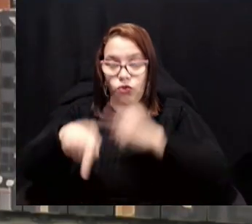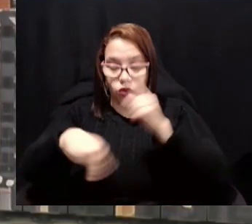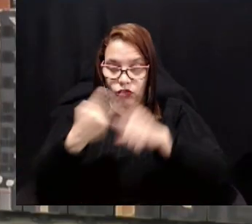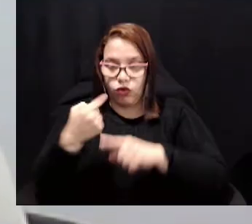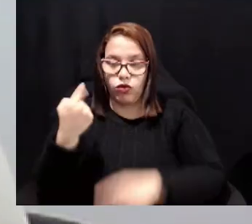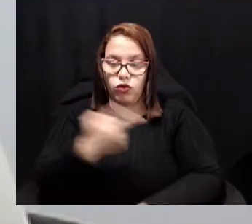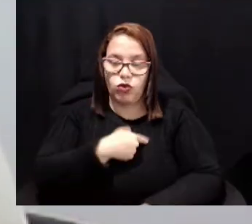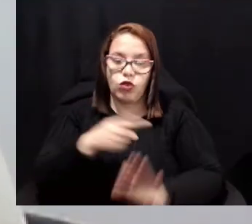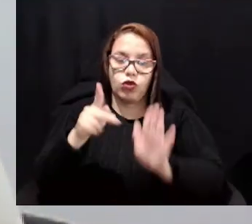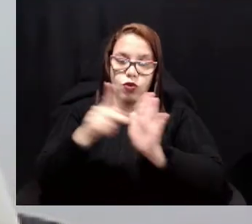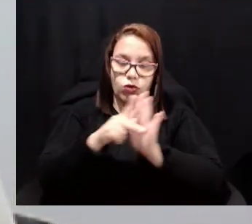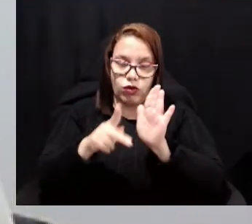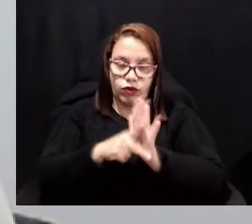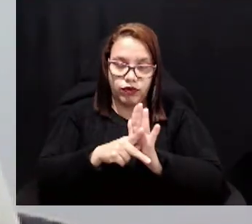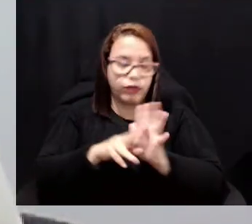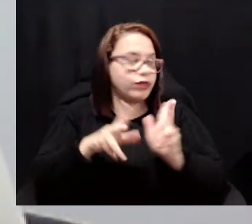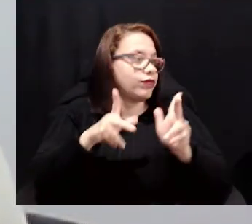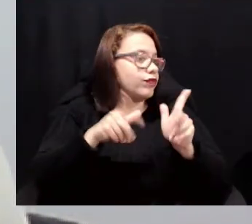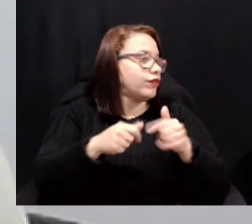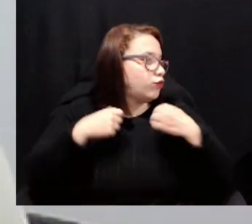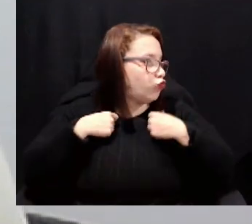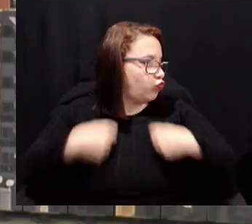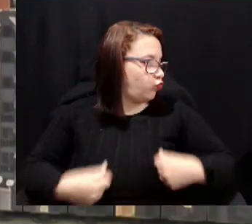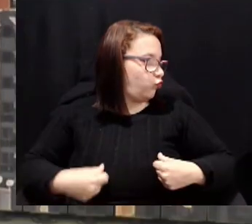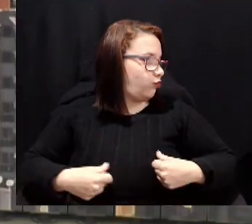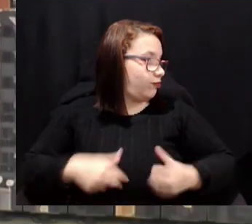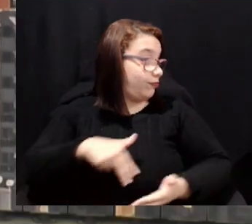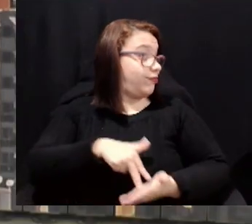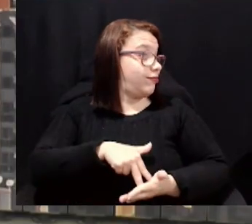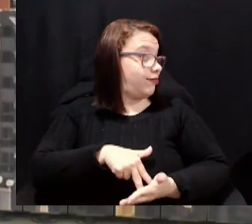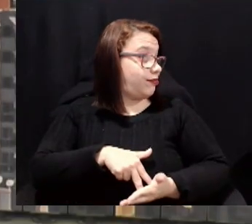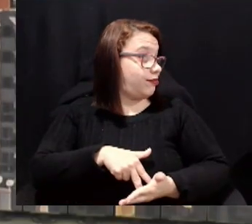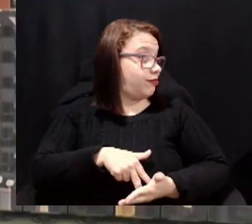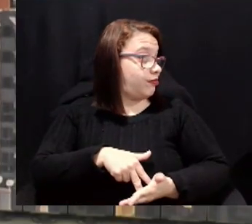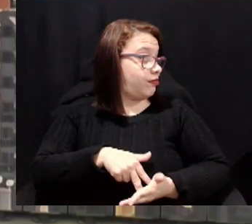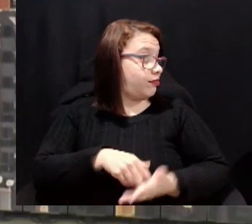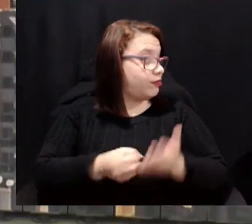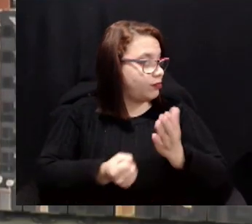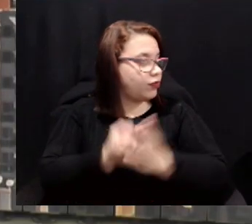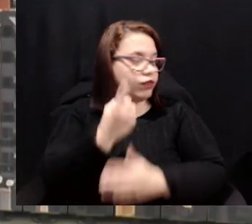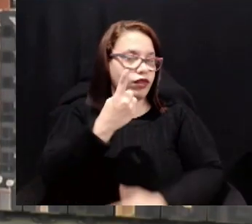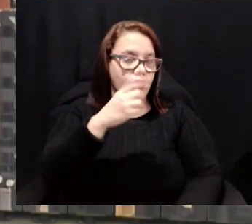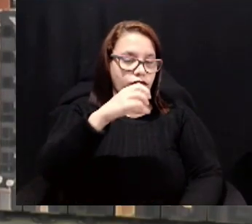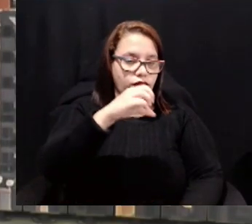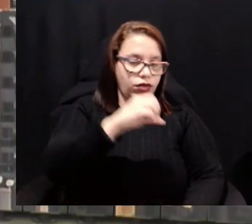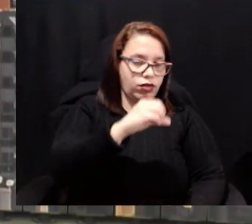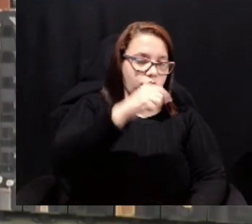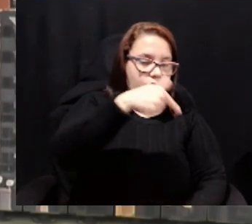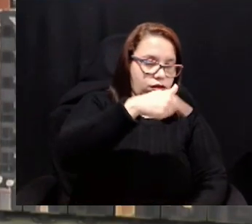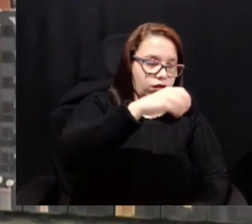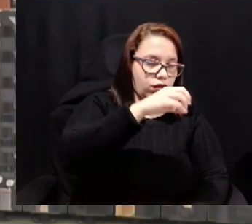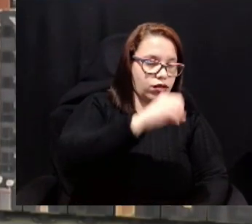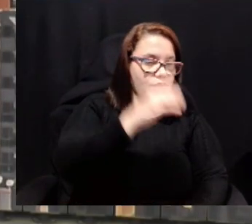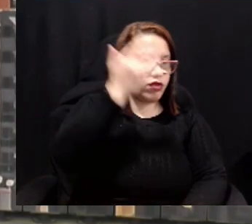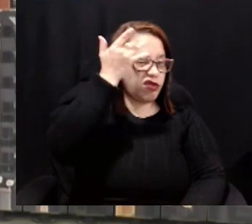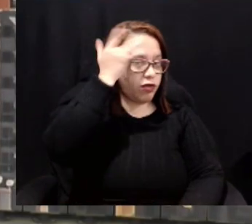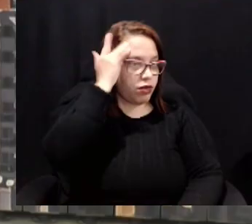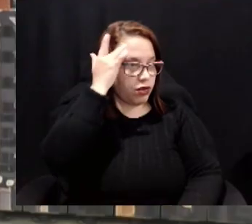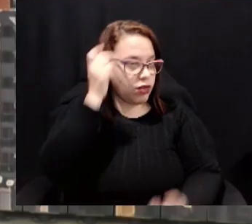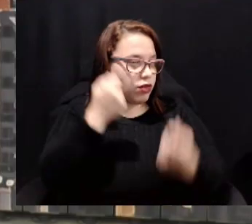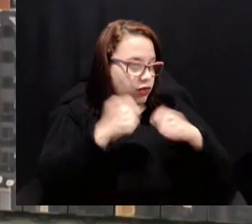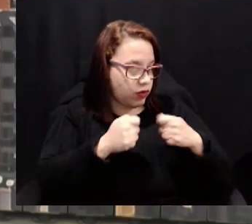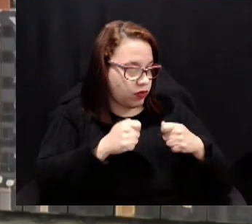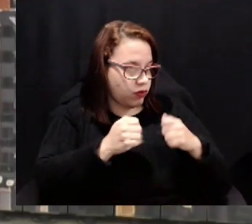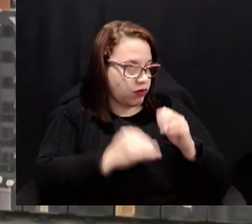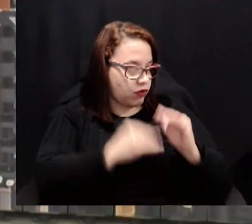o sucesso dos nossos projetos. Todo mundo ali vestindo a camisa, né? E um conceito que surgiu em 1970, você acha